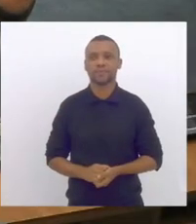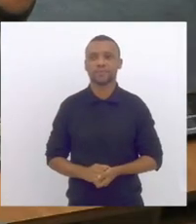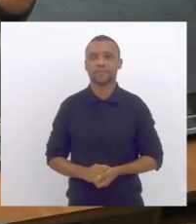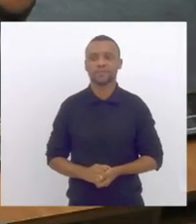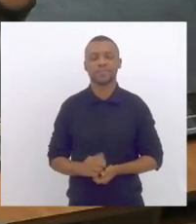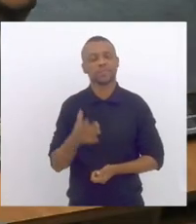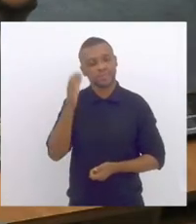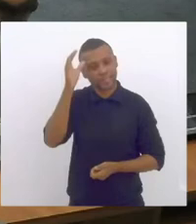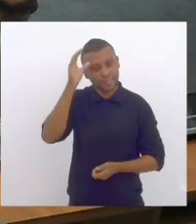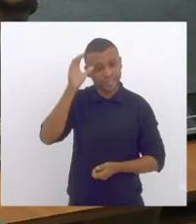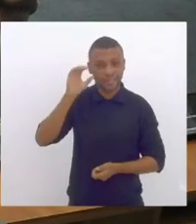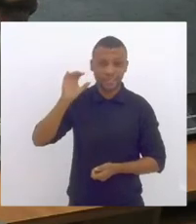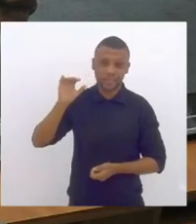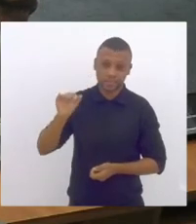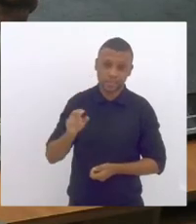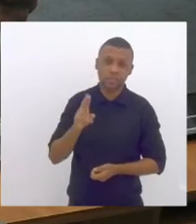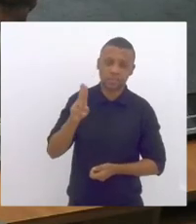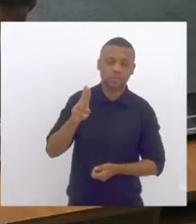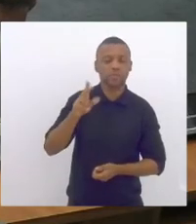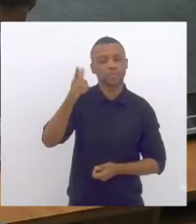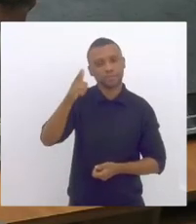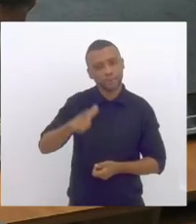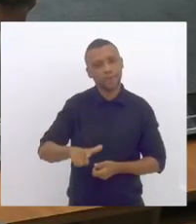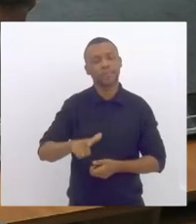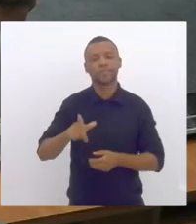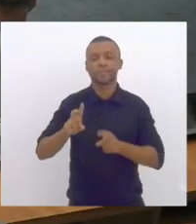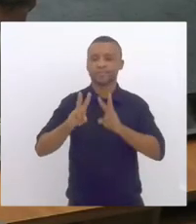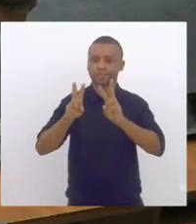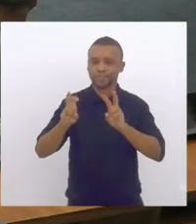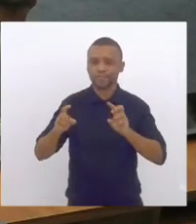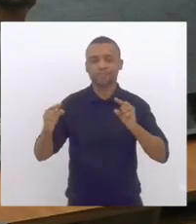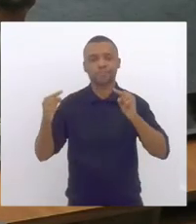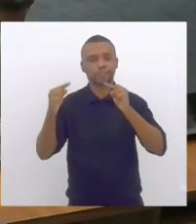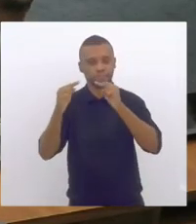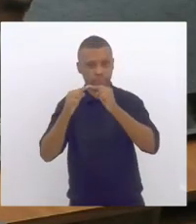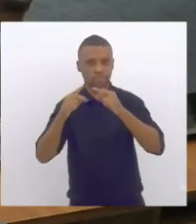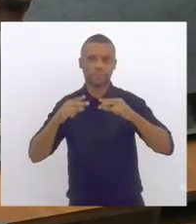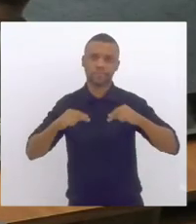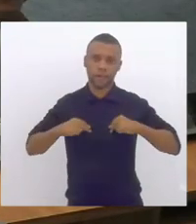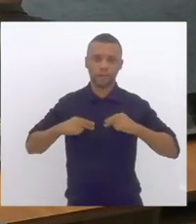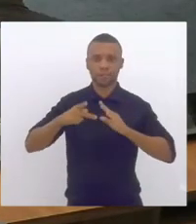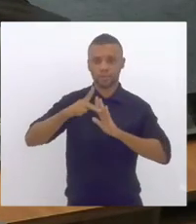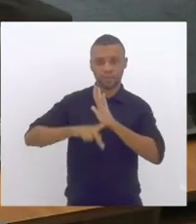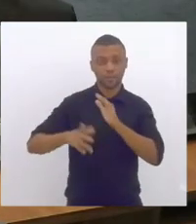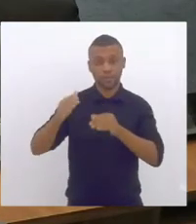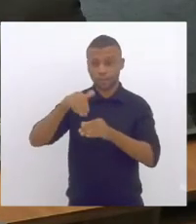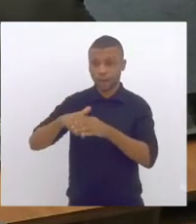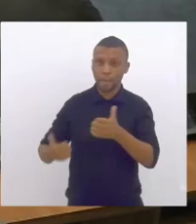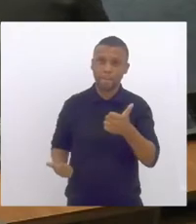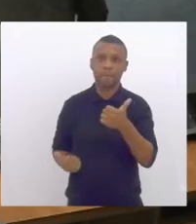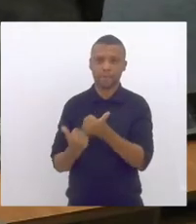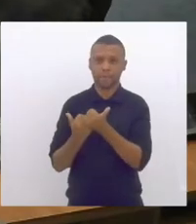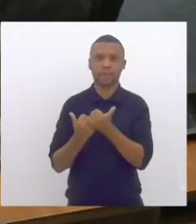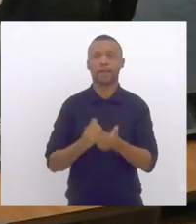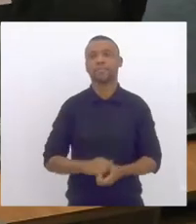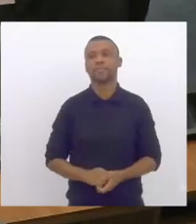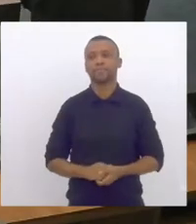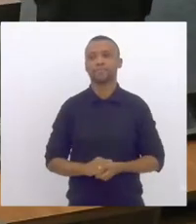Deputada Tia Ju, mais uma vez destacando o mérito desse projeto, o nosso voto é favorável.